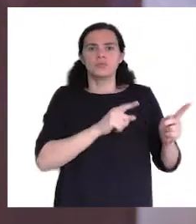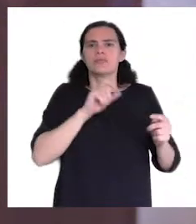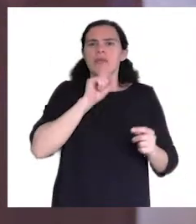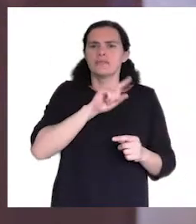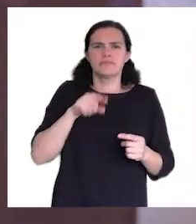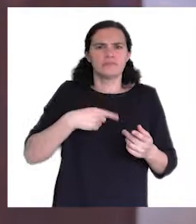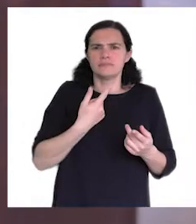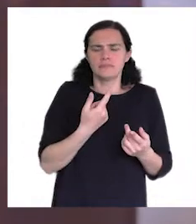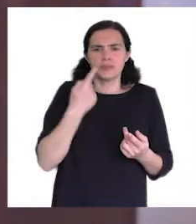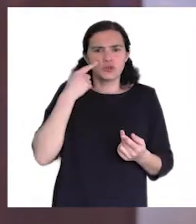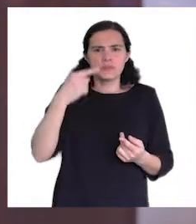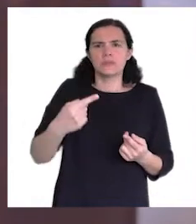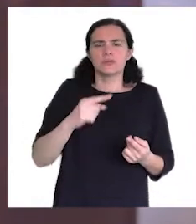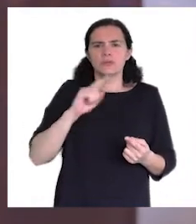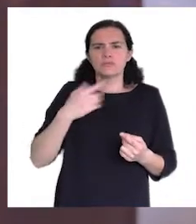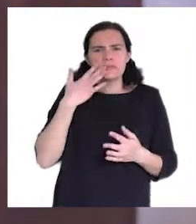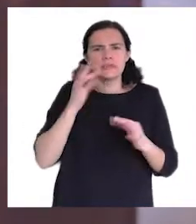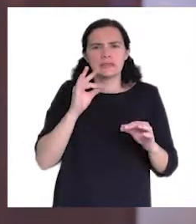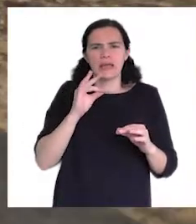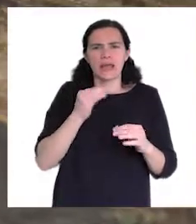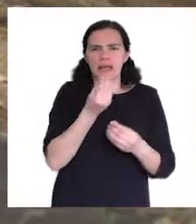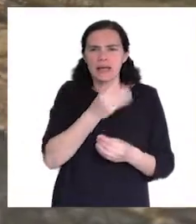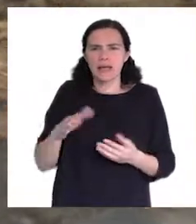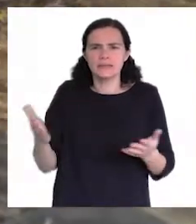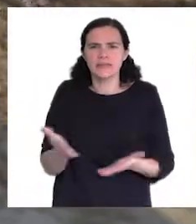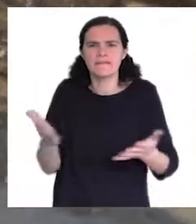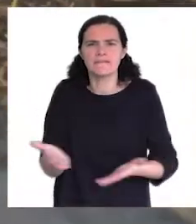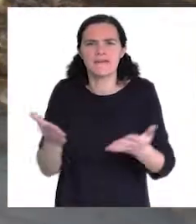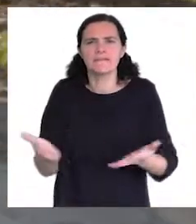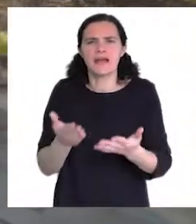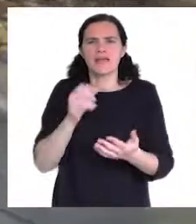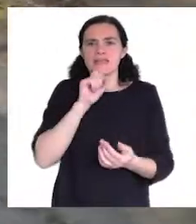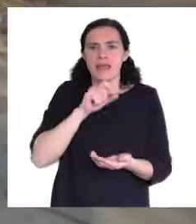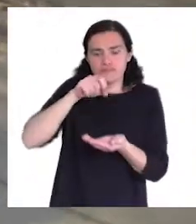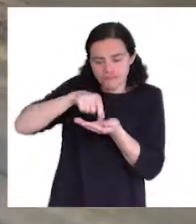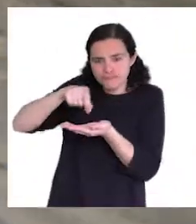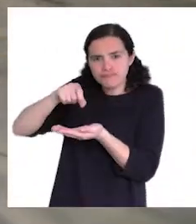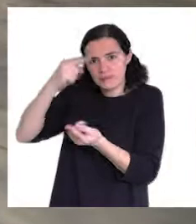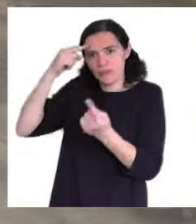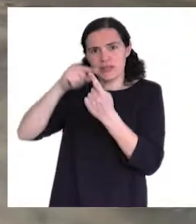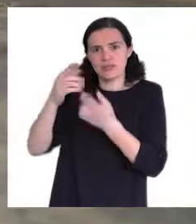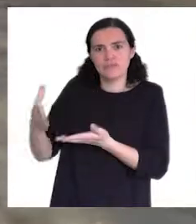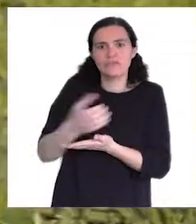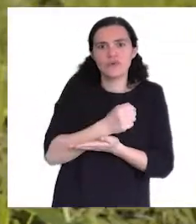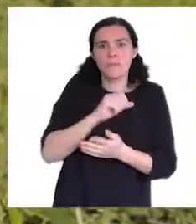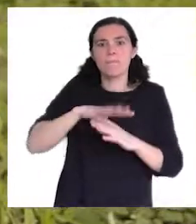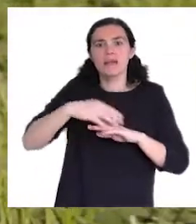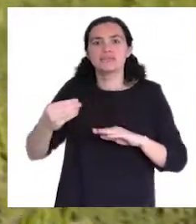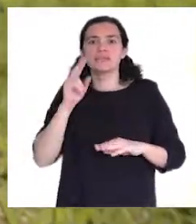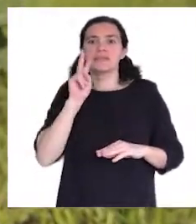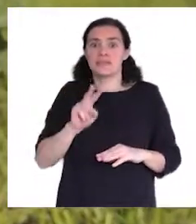e, sobretudo, tentamos estimular nos mais novos este semear para colher, para podermos ver mais